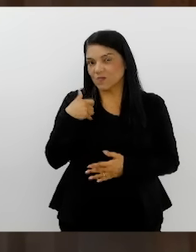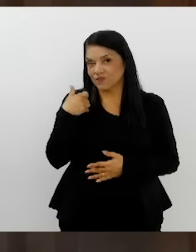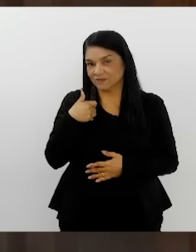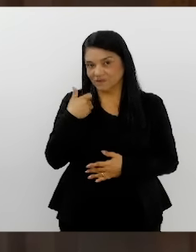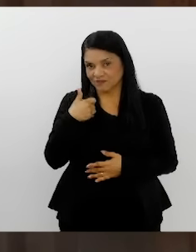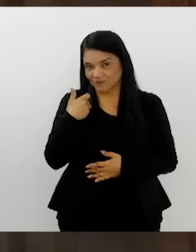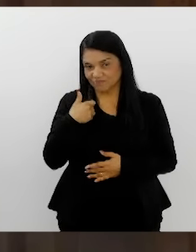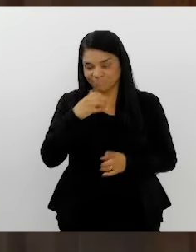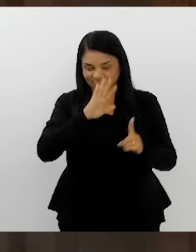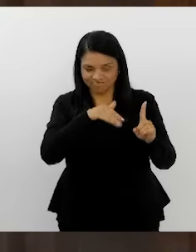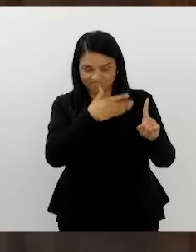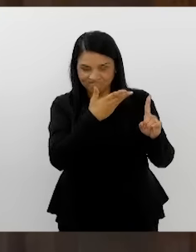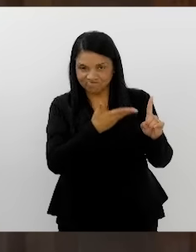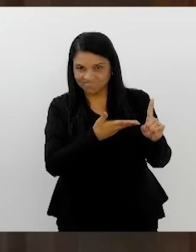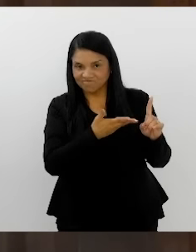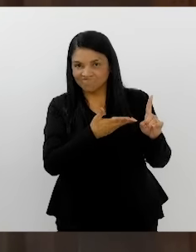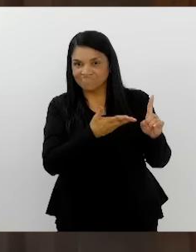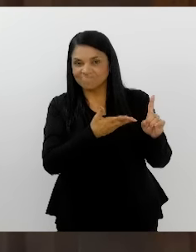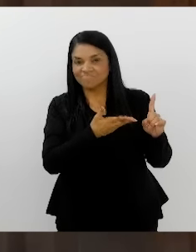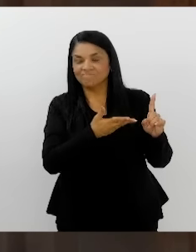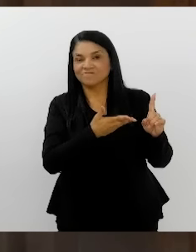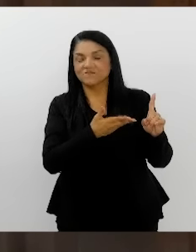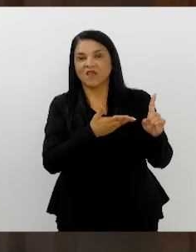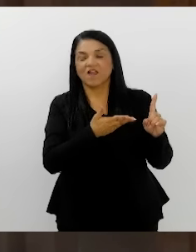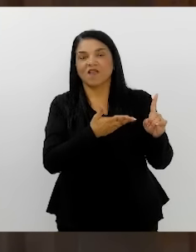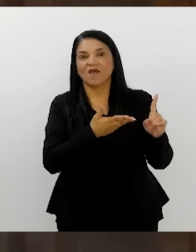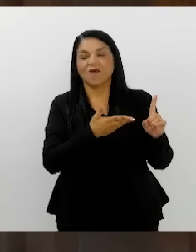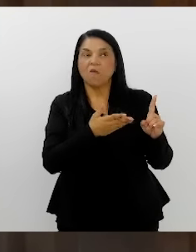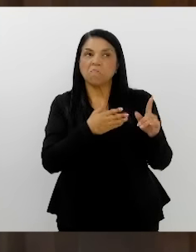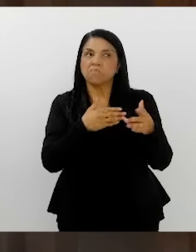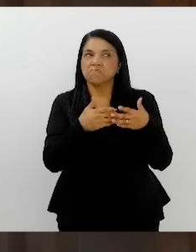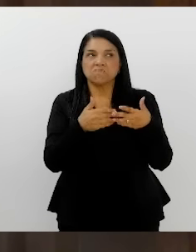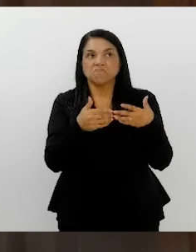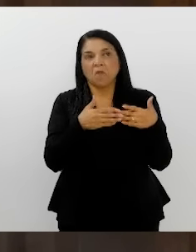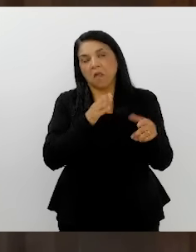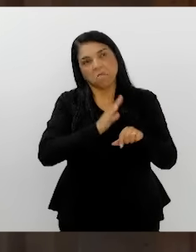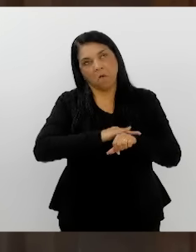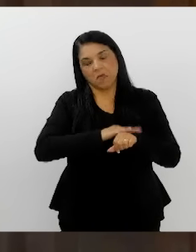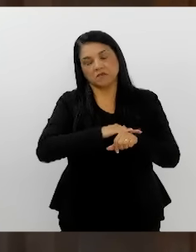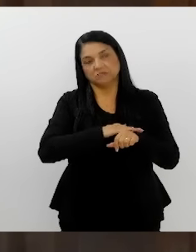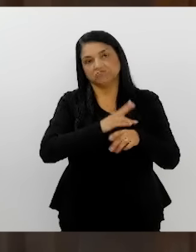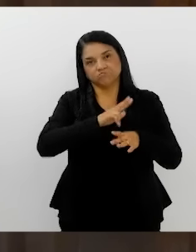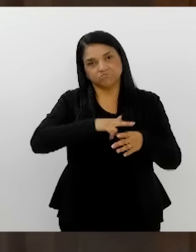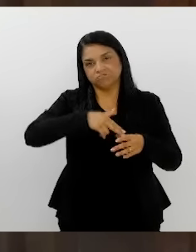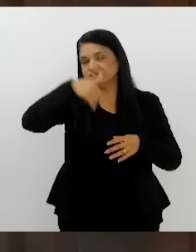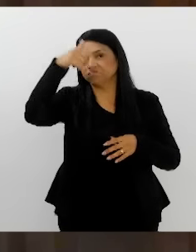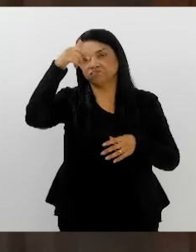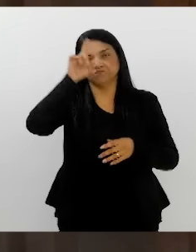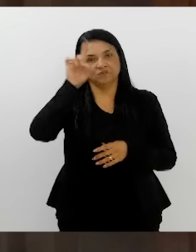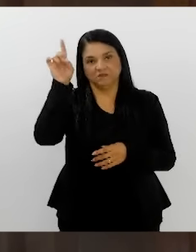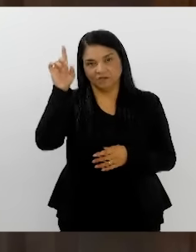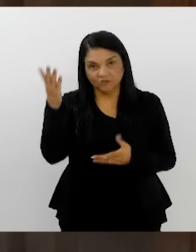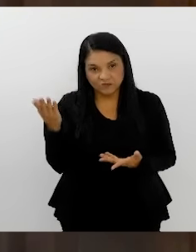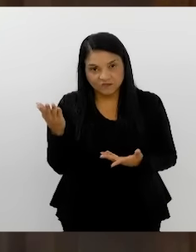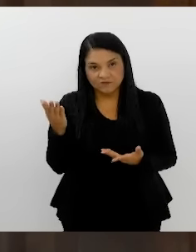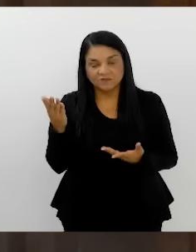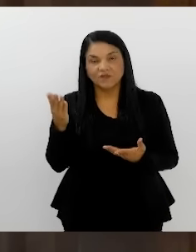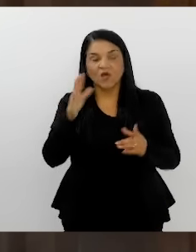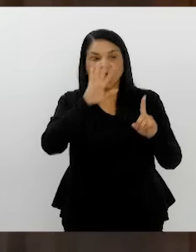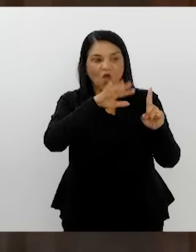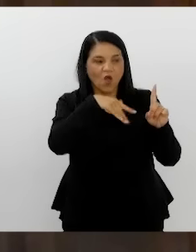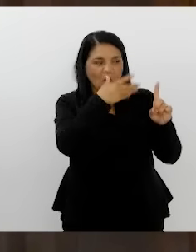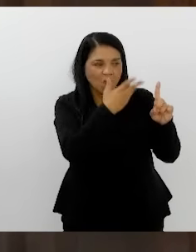ele, que a qualquer momento pode ser chamado por Deus para a eternidade, as homenagens a ele, a homenagem a um